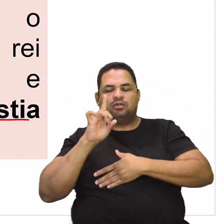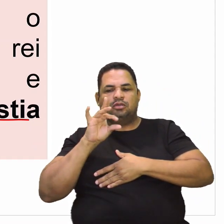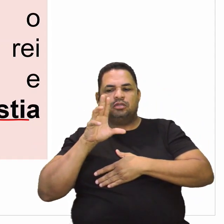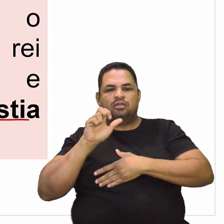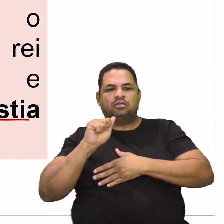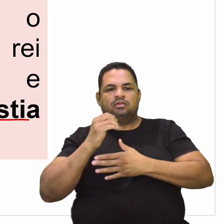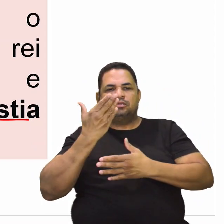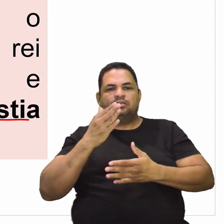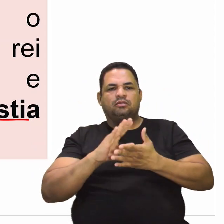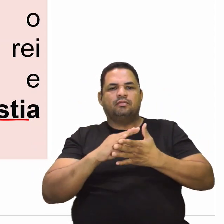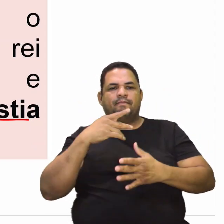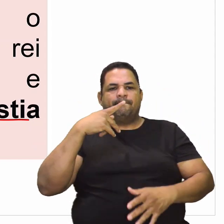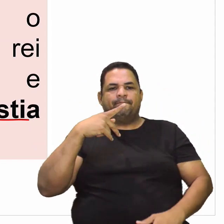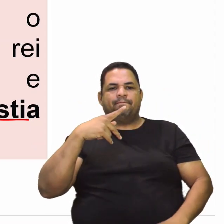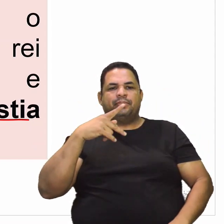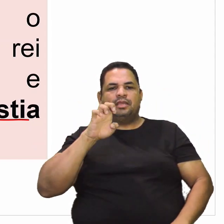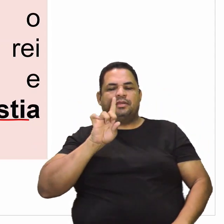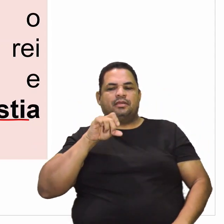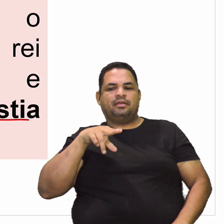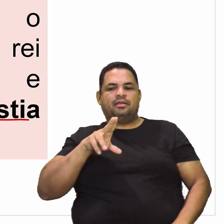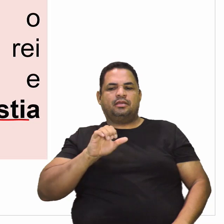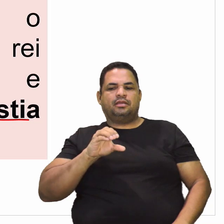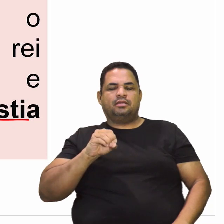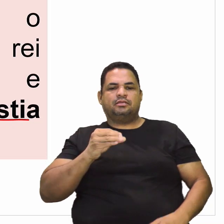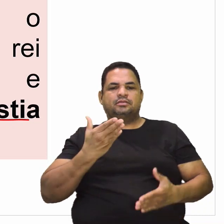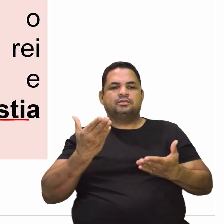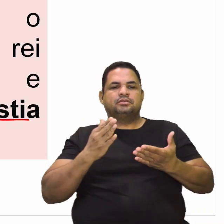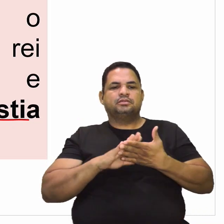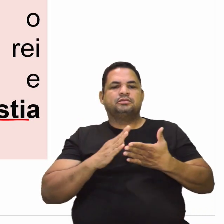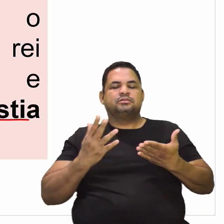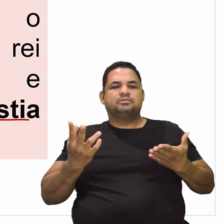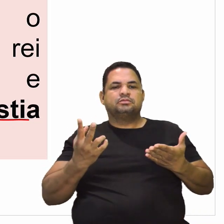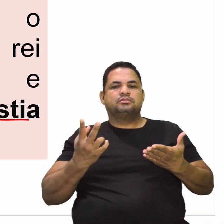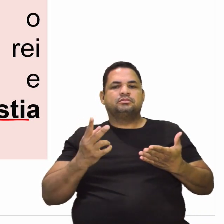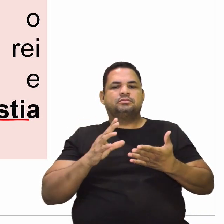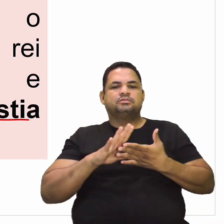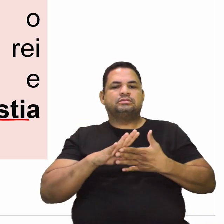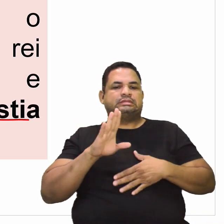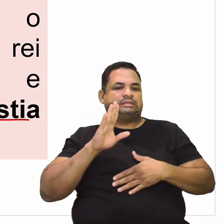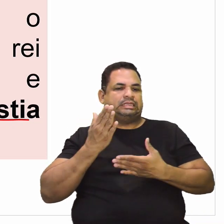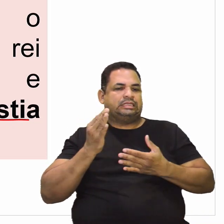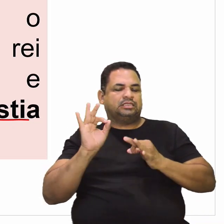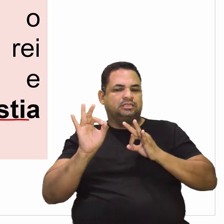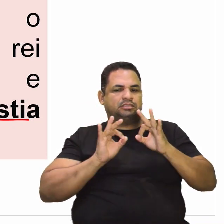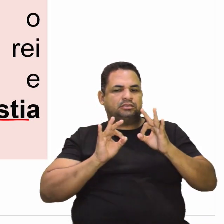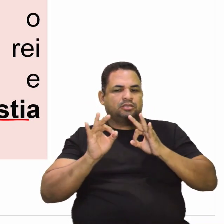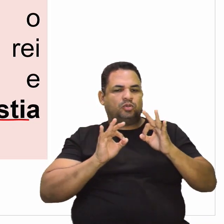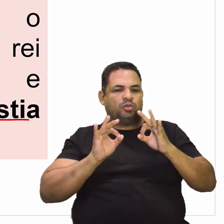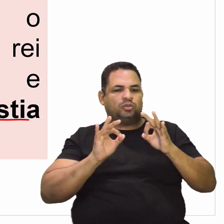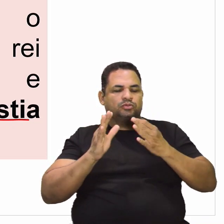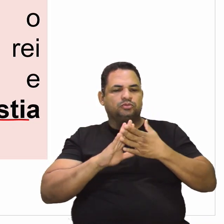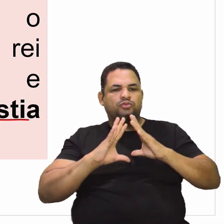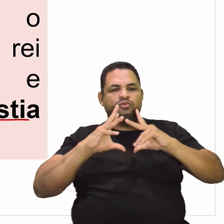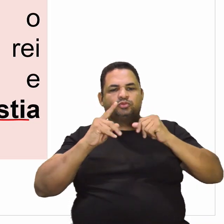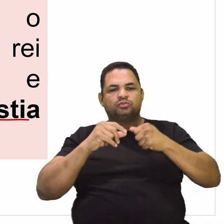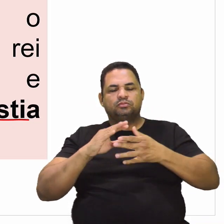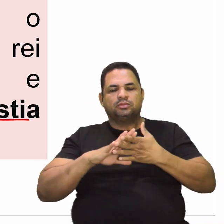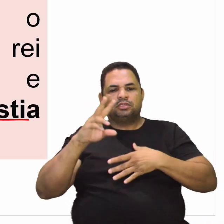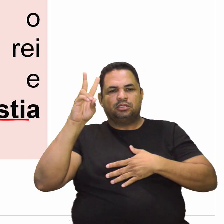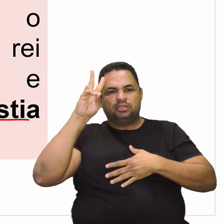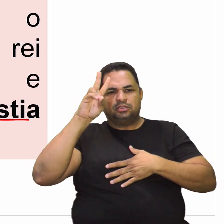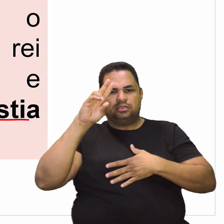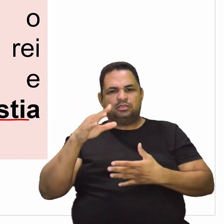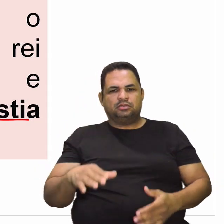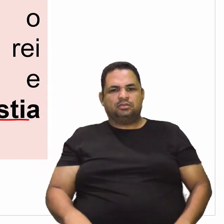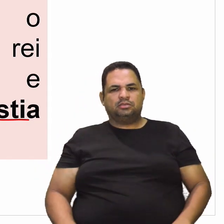tenho Pepino. Esse cara vai deixar um legado também para a história.